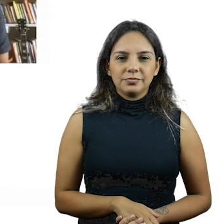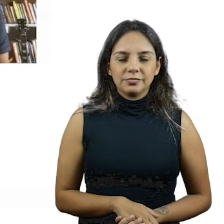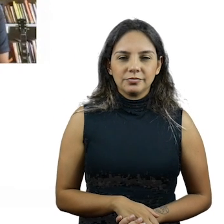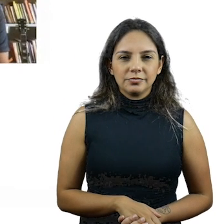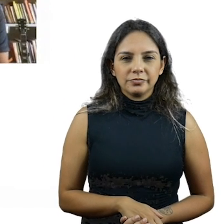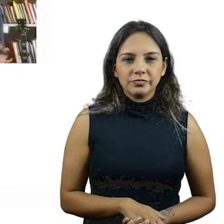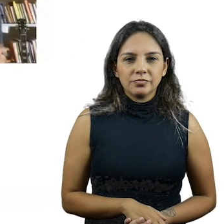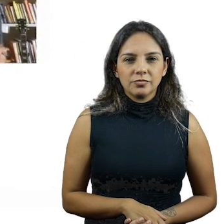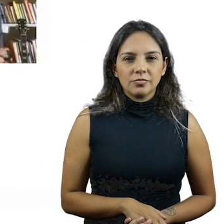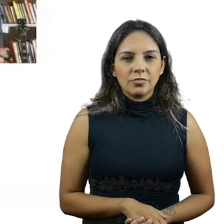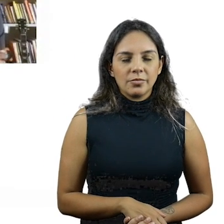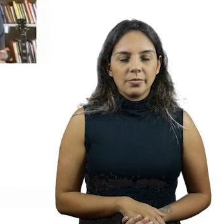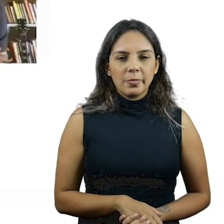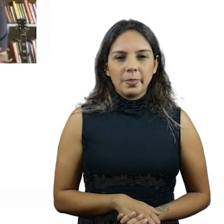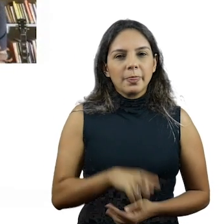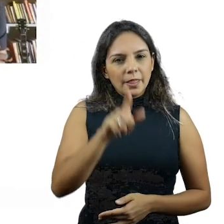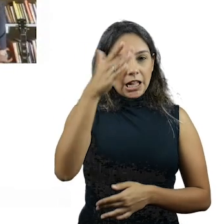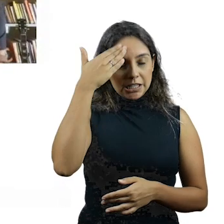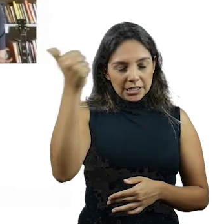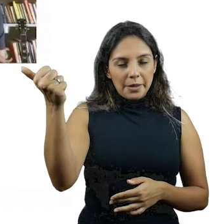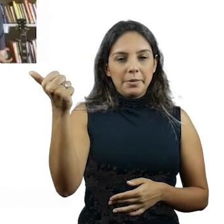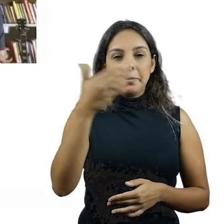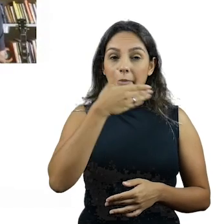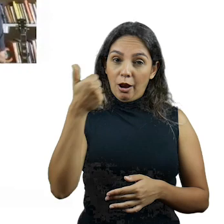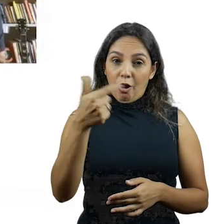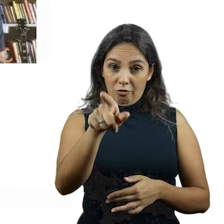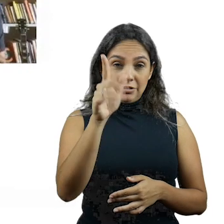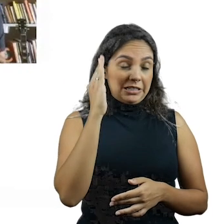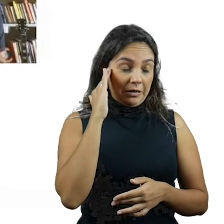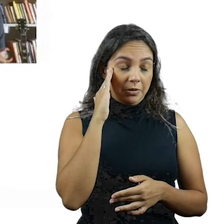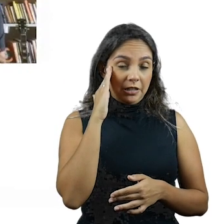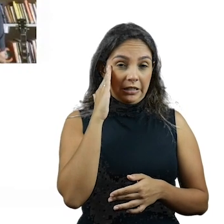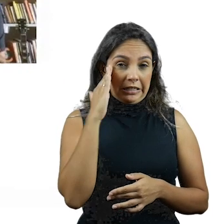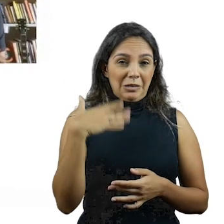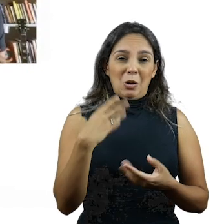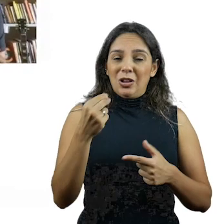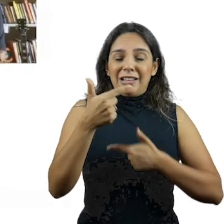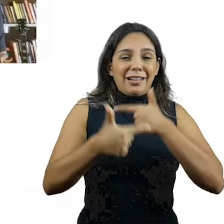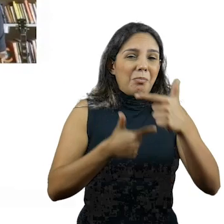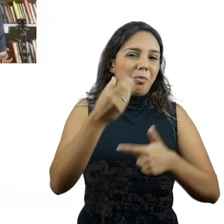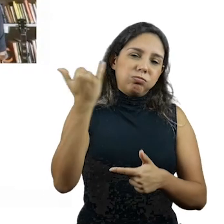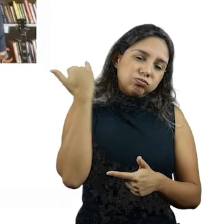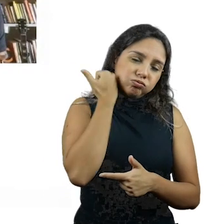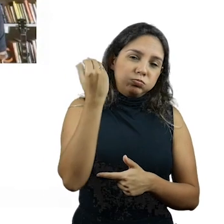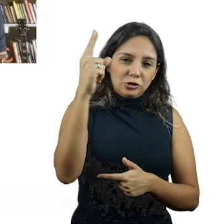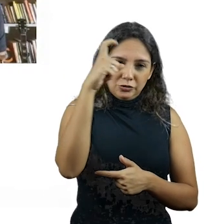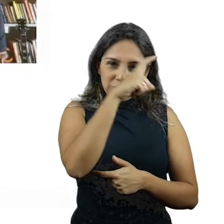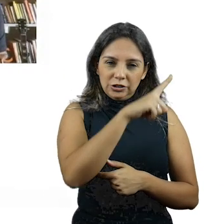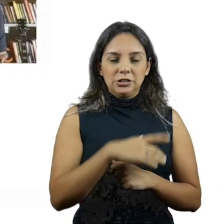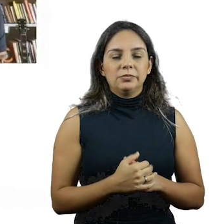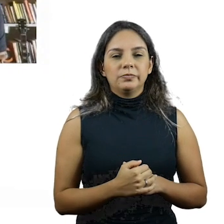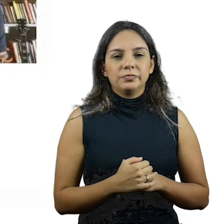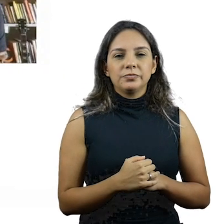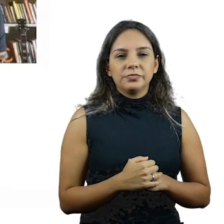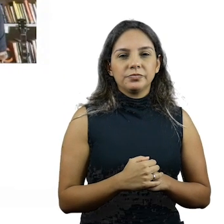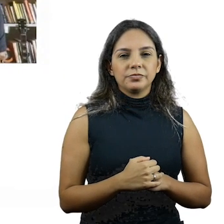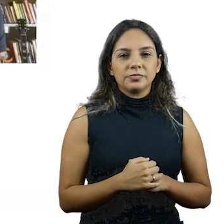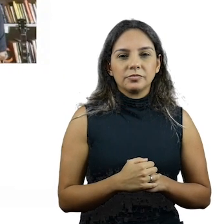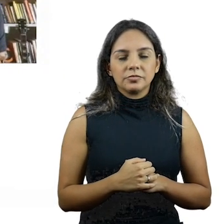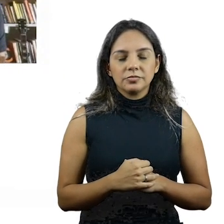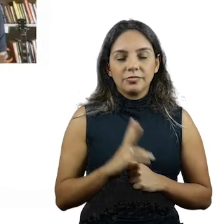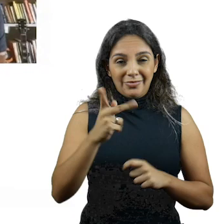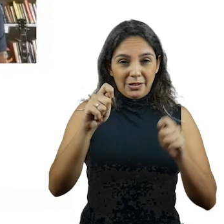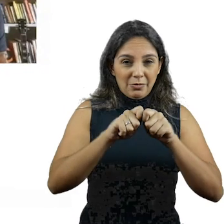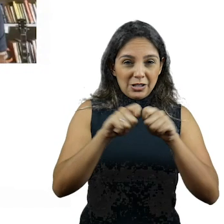e você sabe isso melhor que ninguém. Acabava me dando muito trabalho. Eu sempre estou fazendo show com os